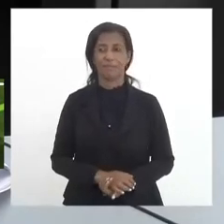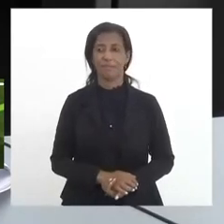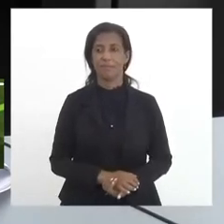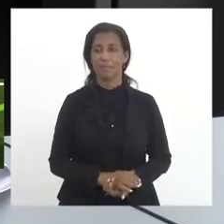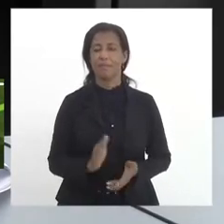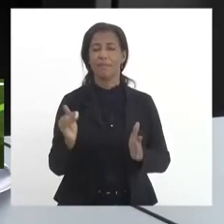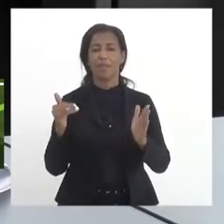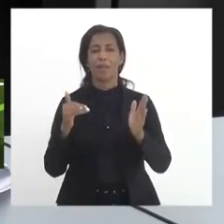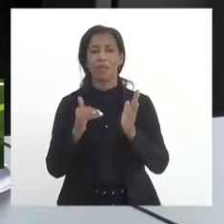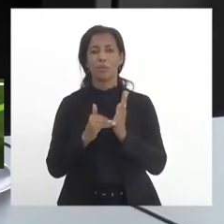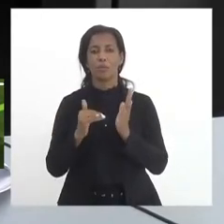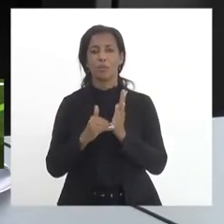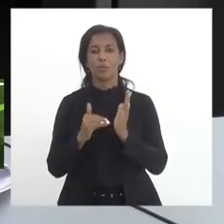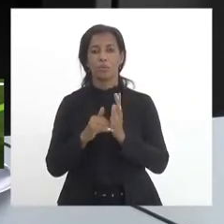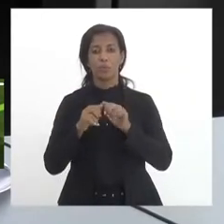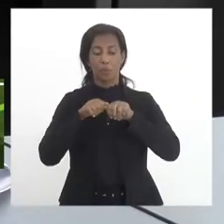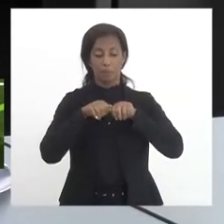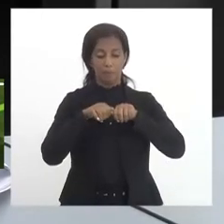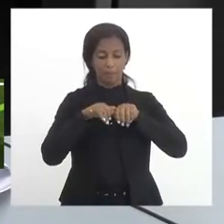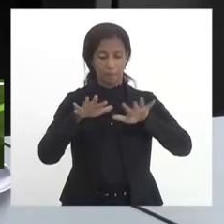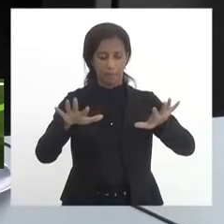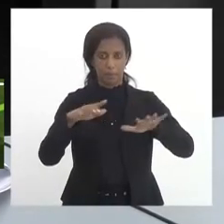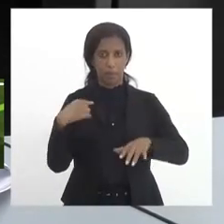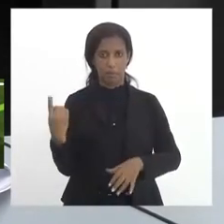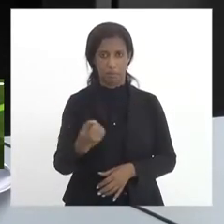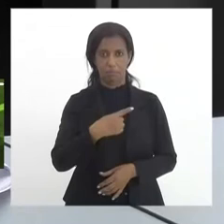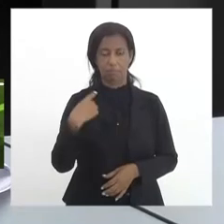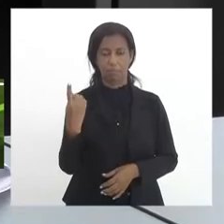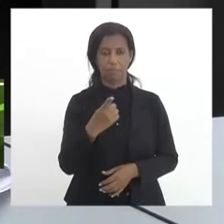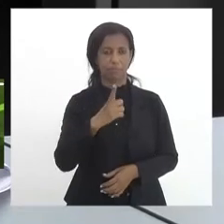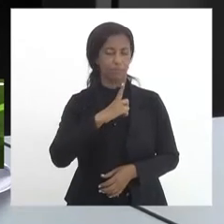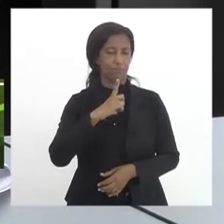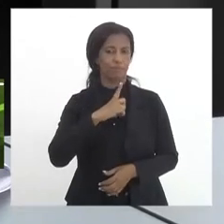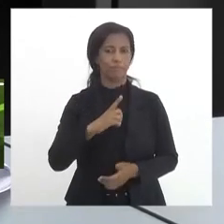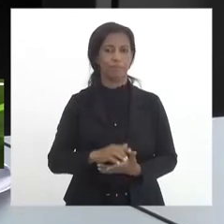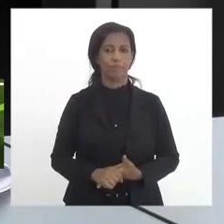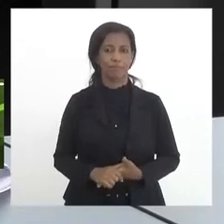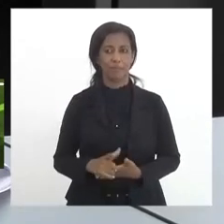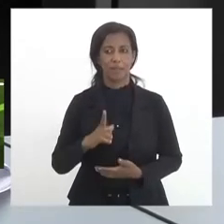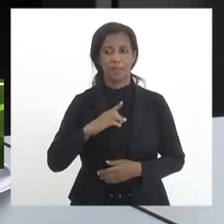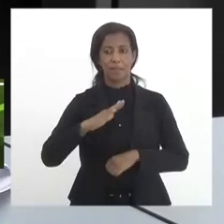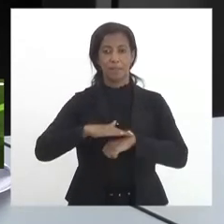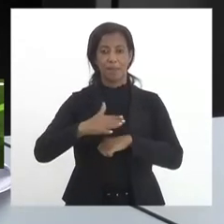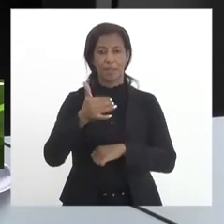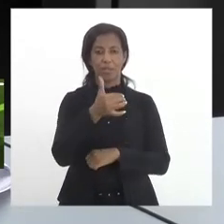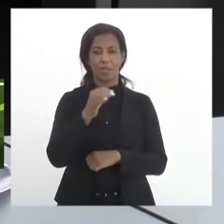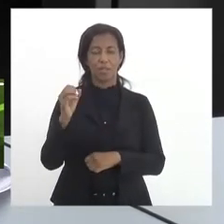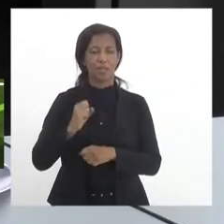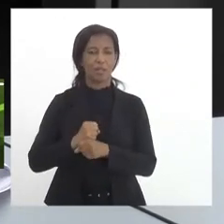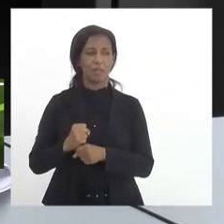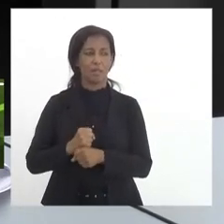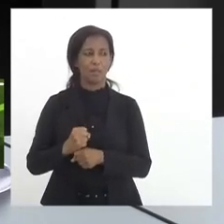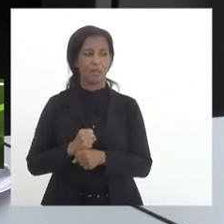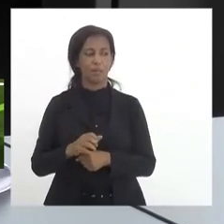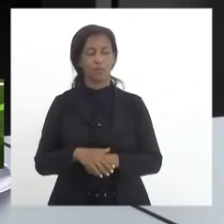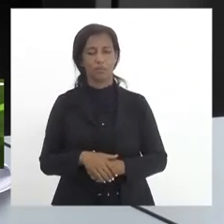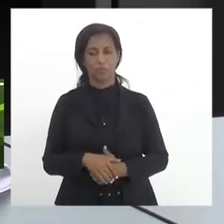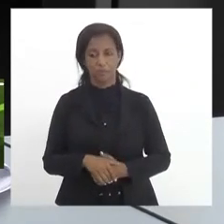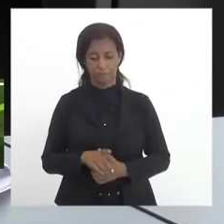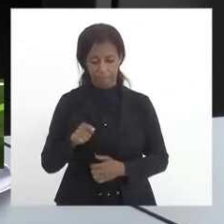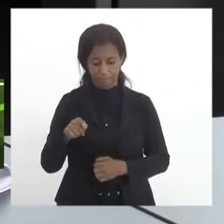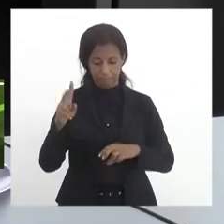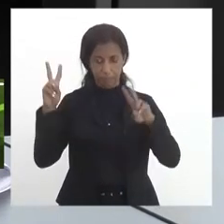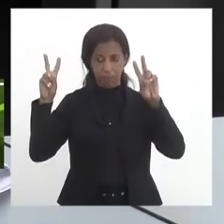A última pandemia que nós tivemos tem mais de 100 anos. Esse é um tema